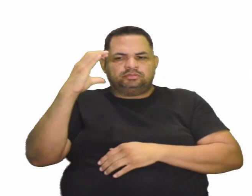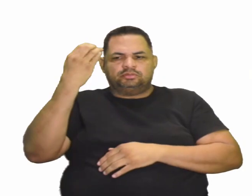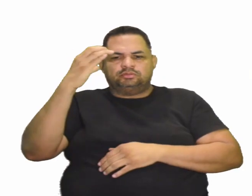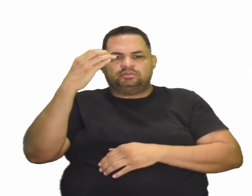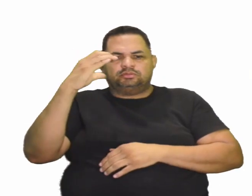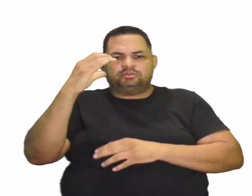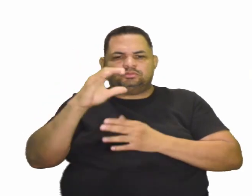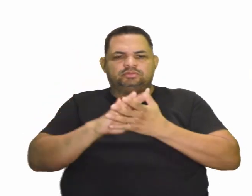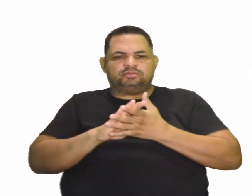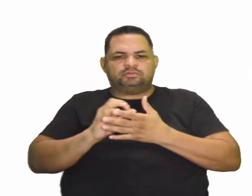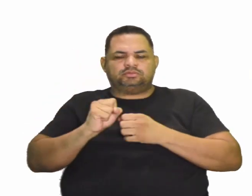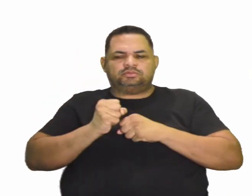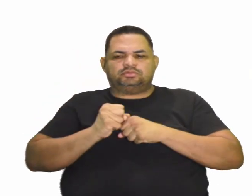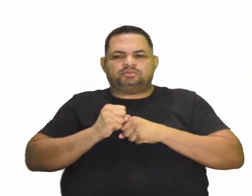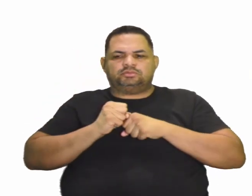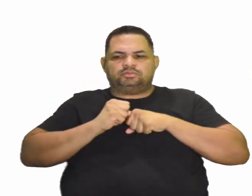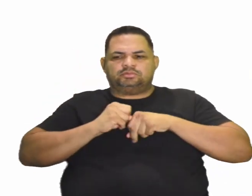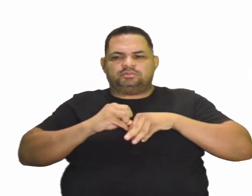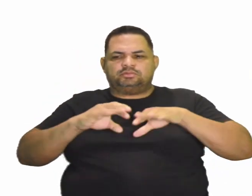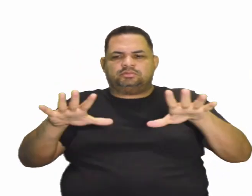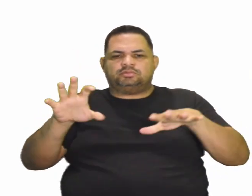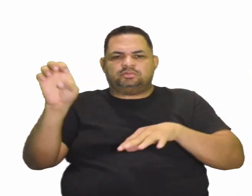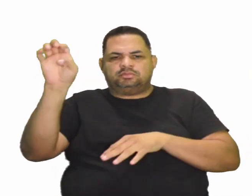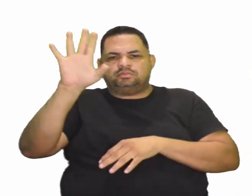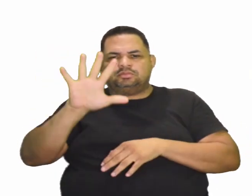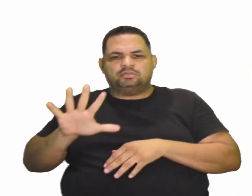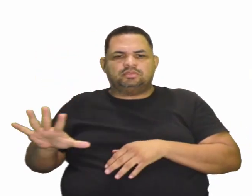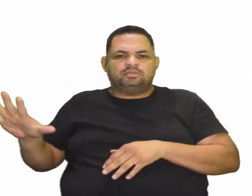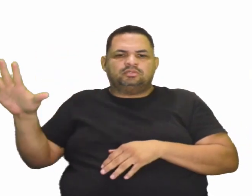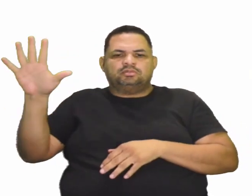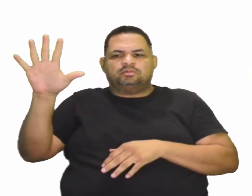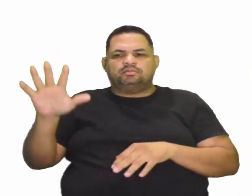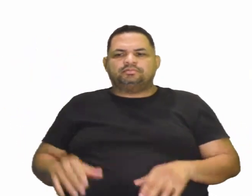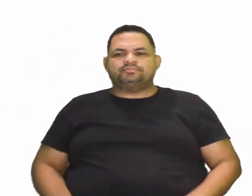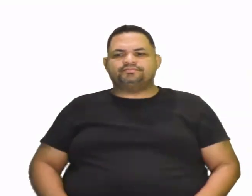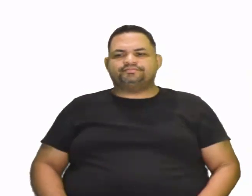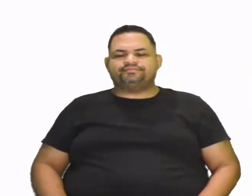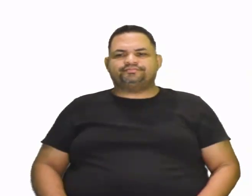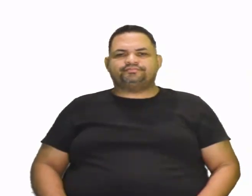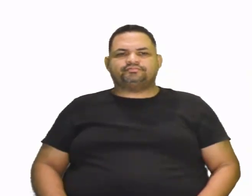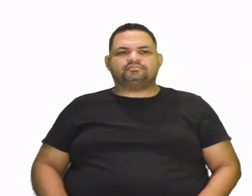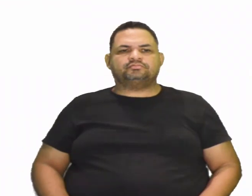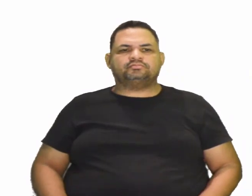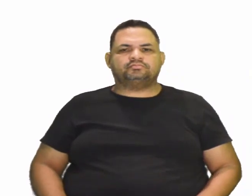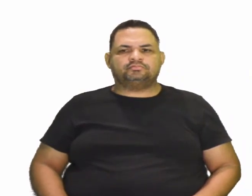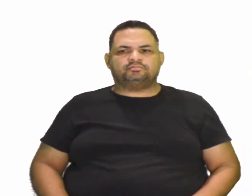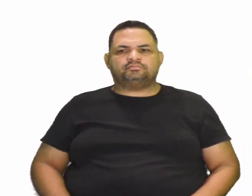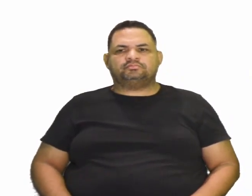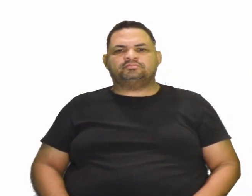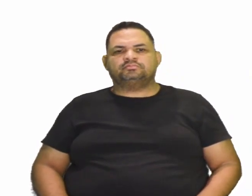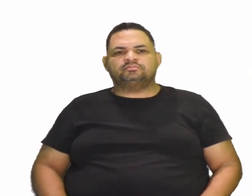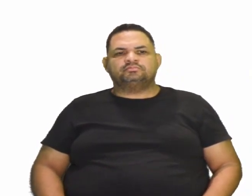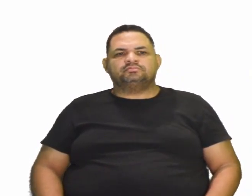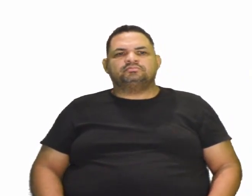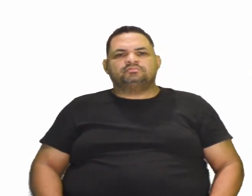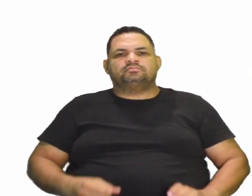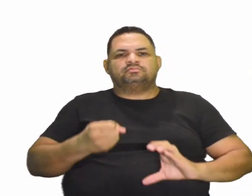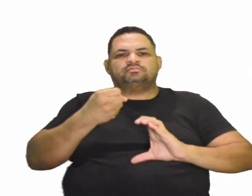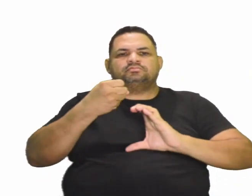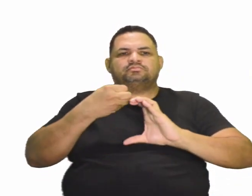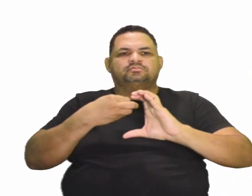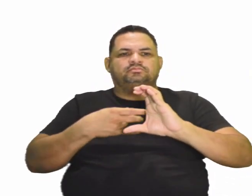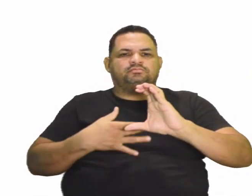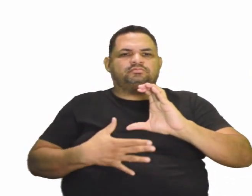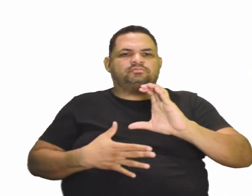artístico, científico, que se espalhou pela Europa, certo? Então, as características